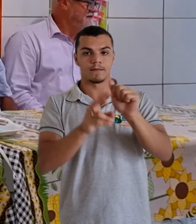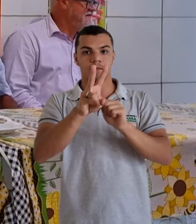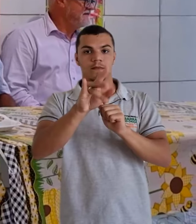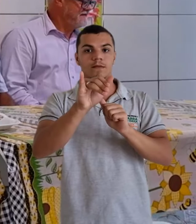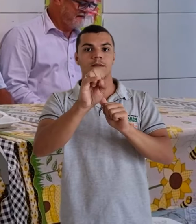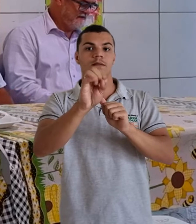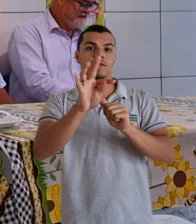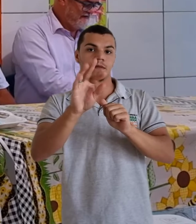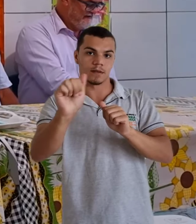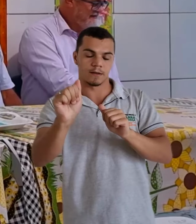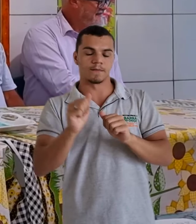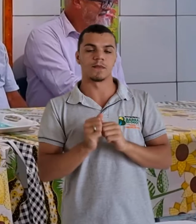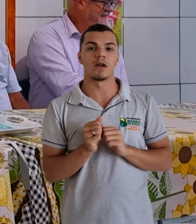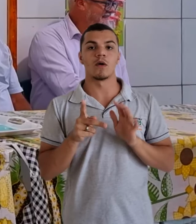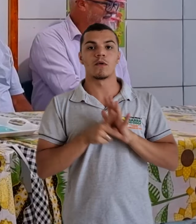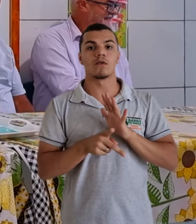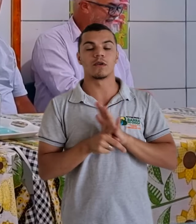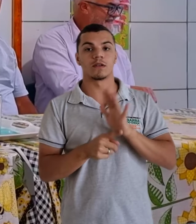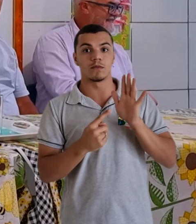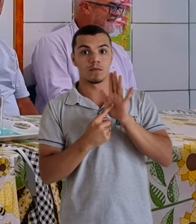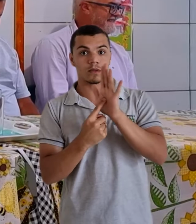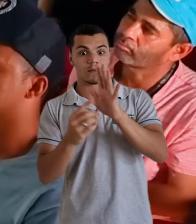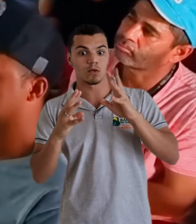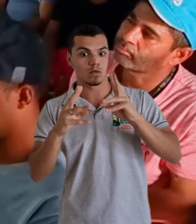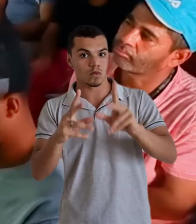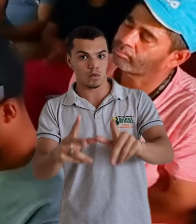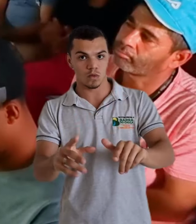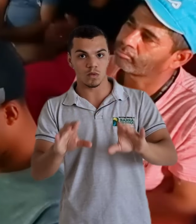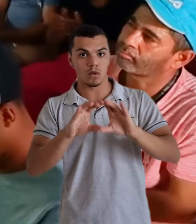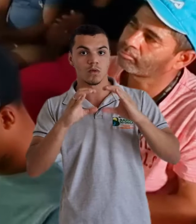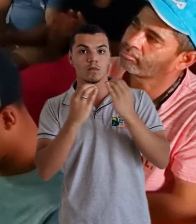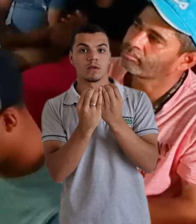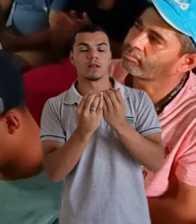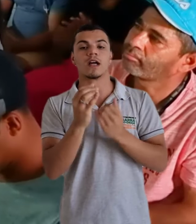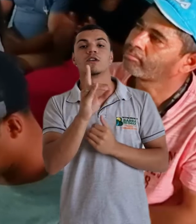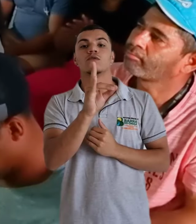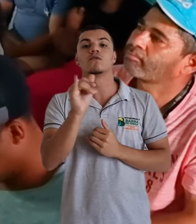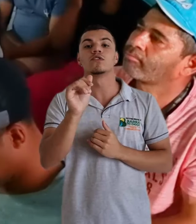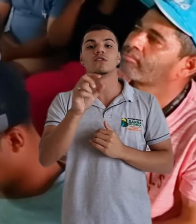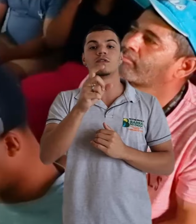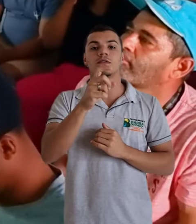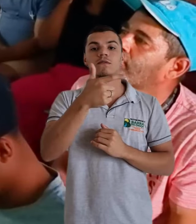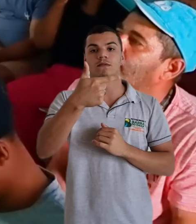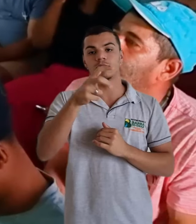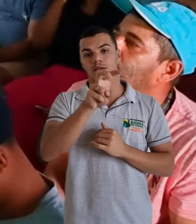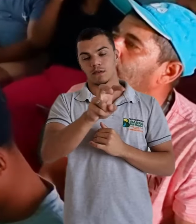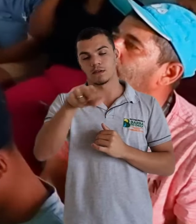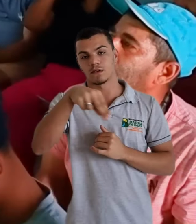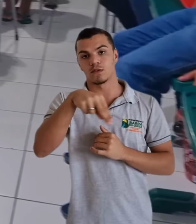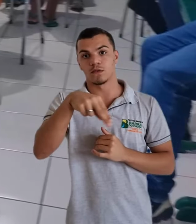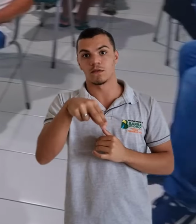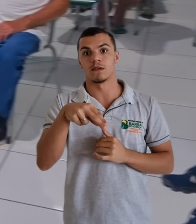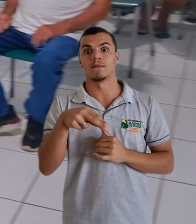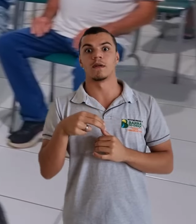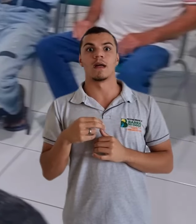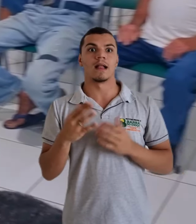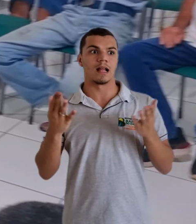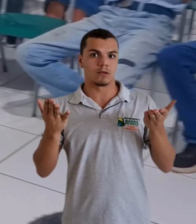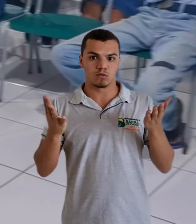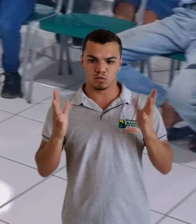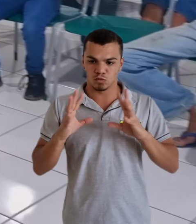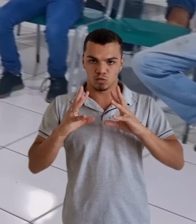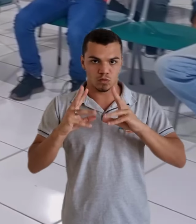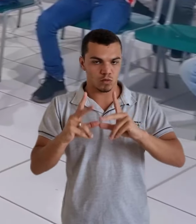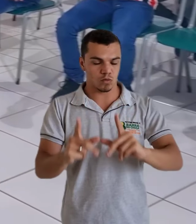que estaremos apresentando para a nossa comunidade dia 25 de novembro, quando estaremos fazendo de uma